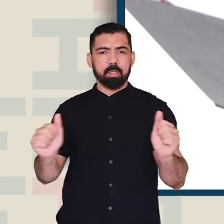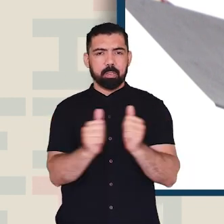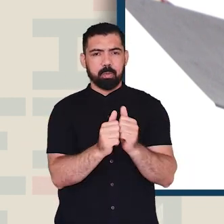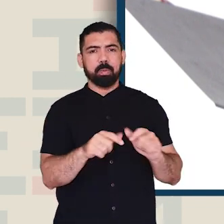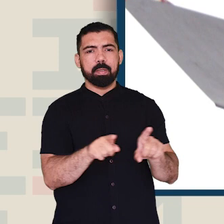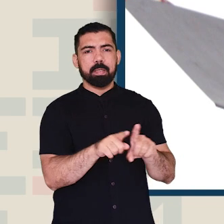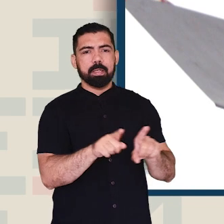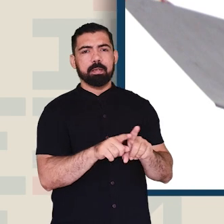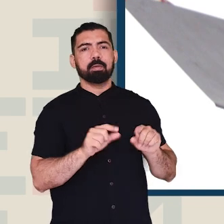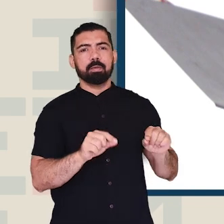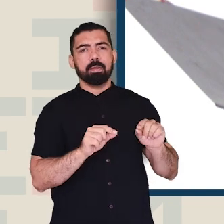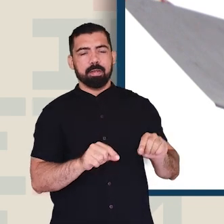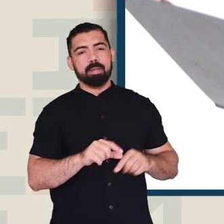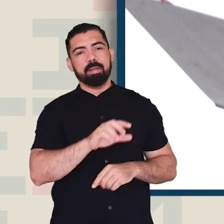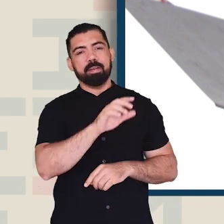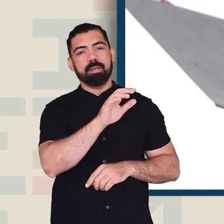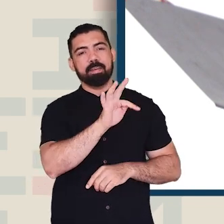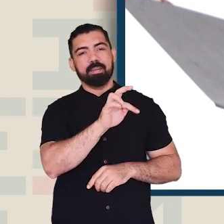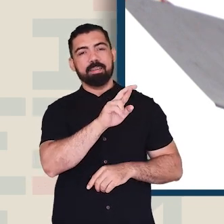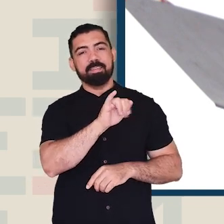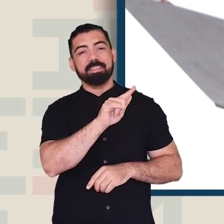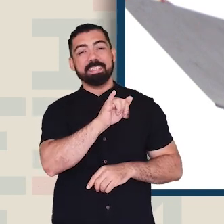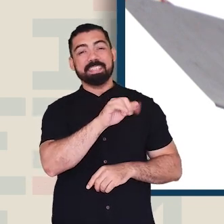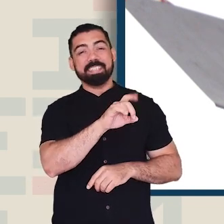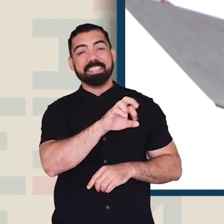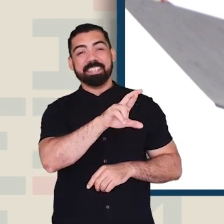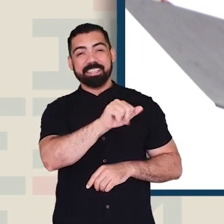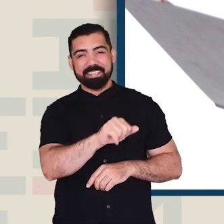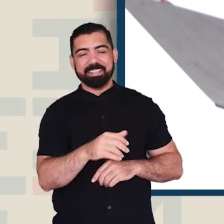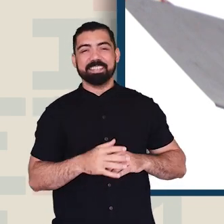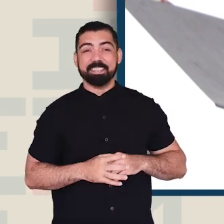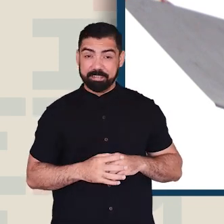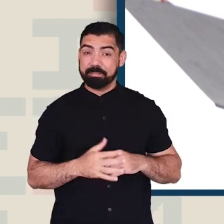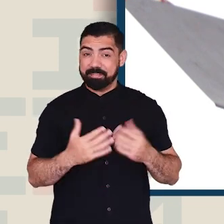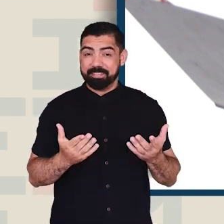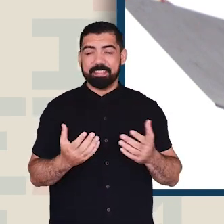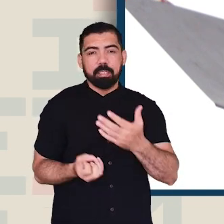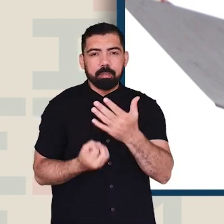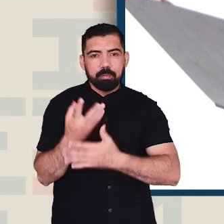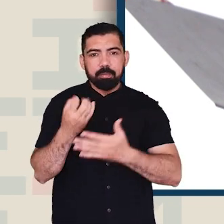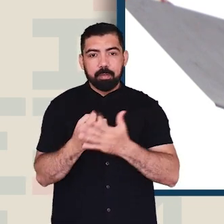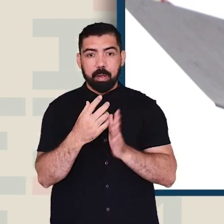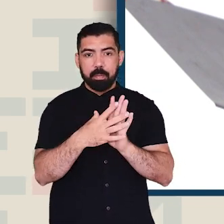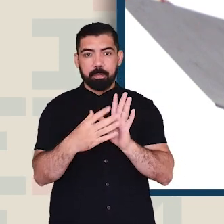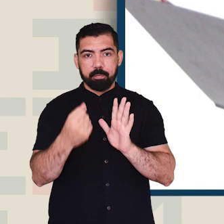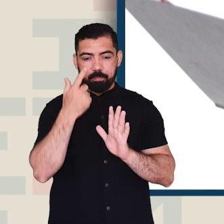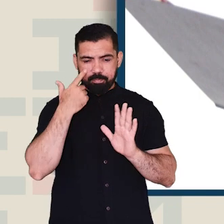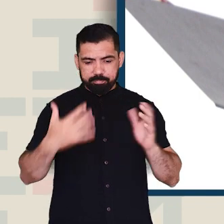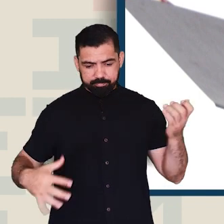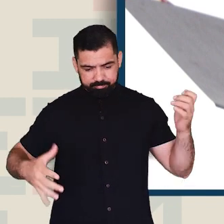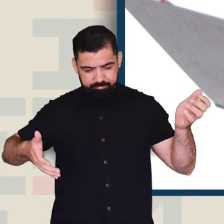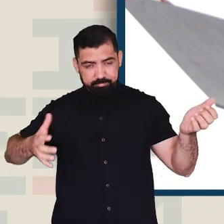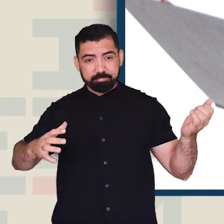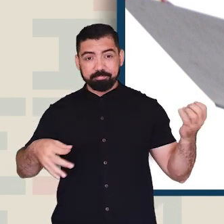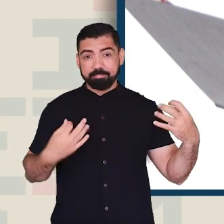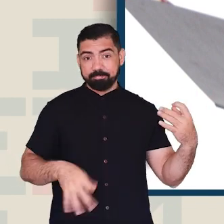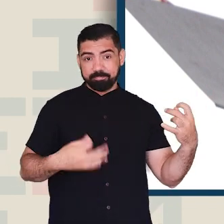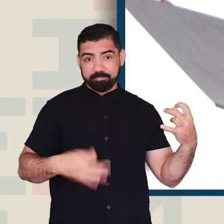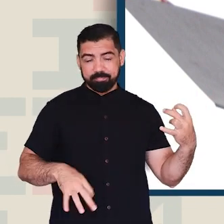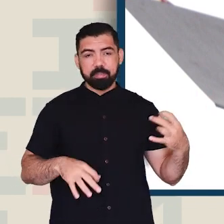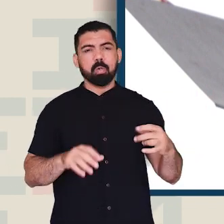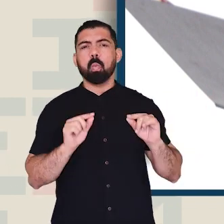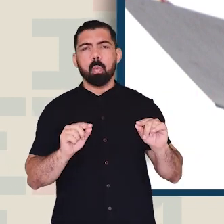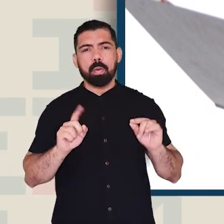com a frigideira elétrica da Rickenbacker, e assim foi surgindo esse formato da guitarra, né? Eles pegaram